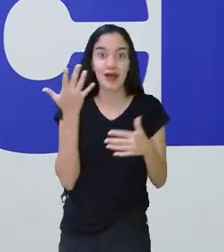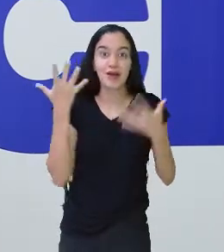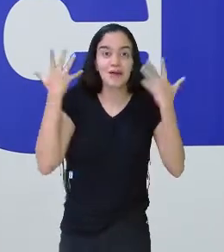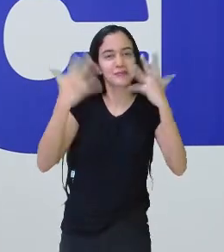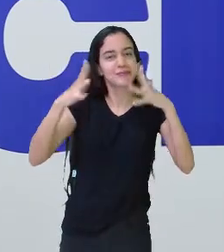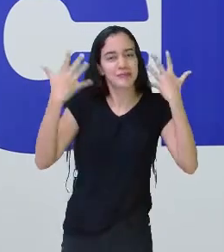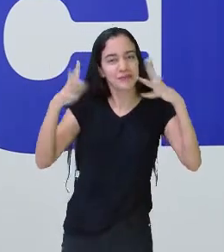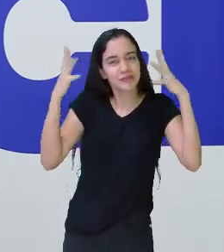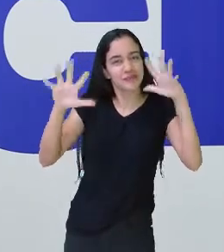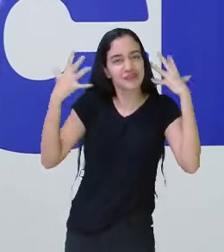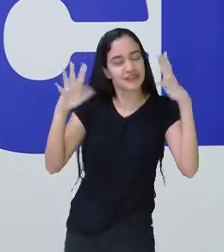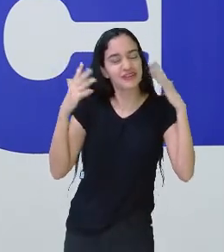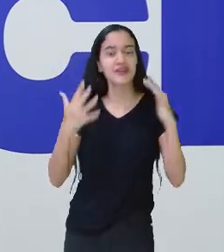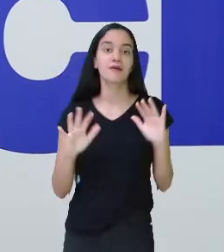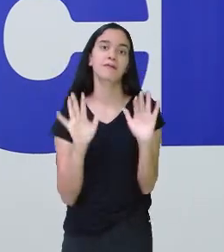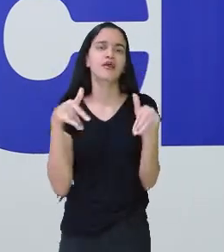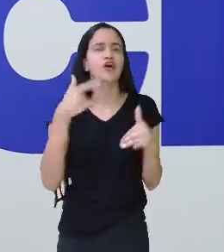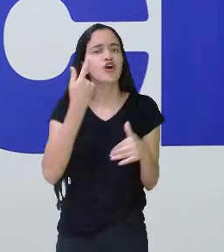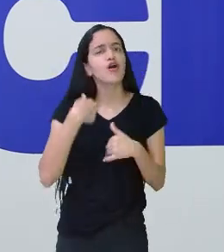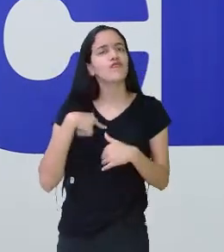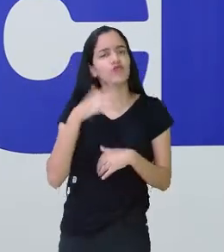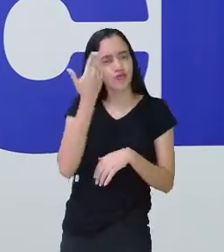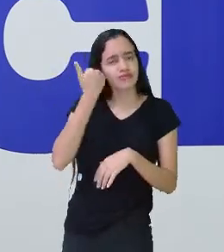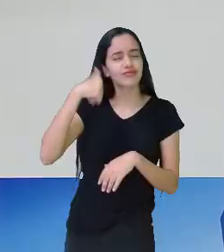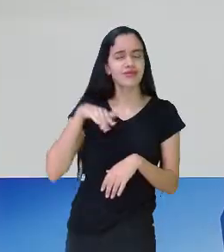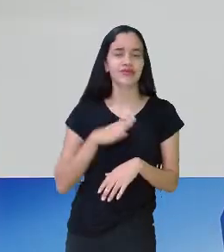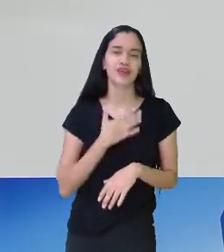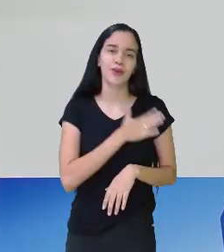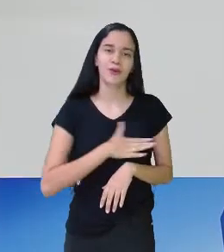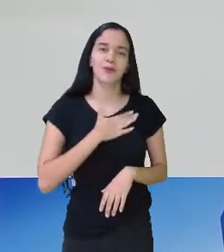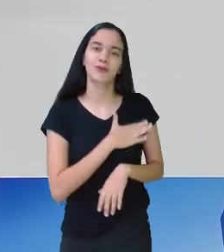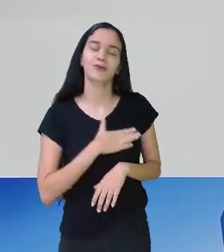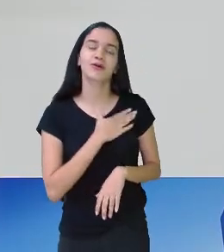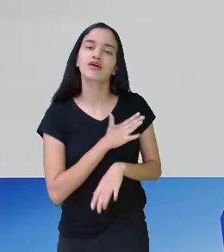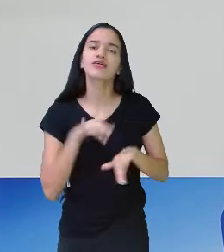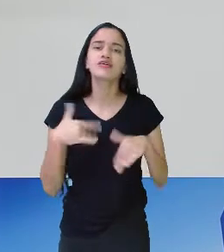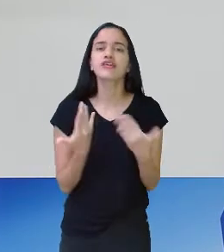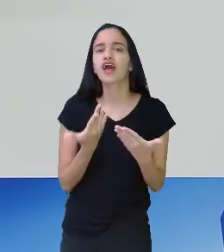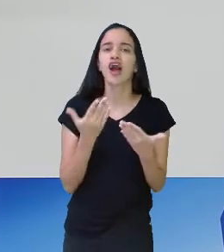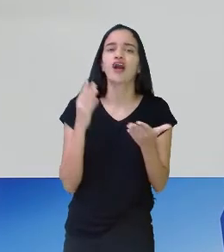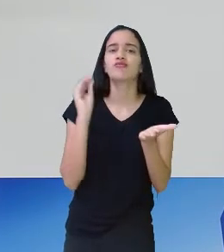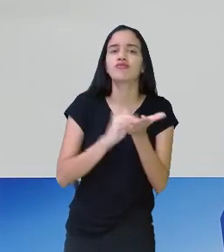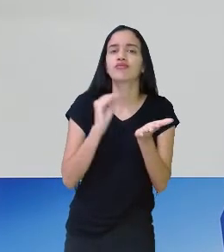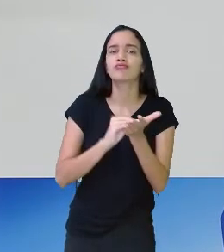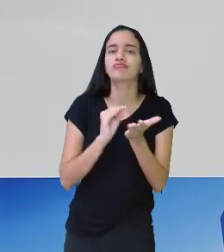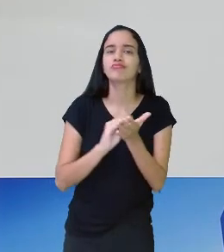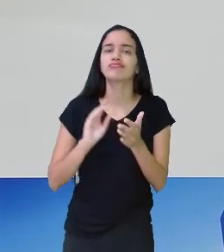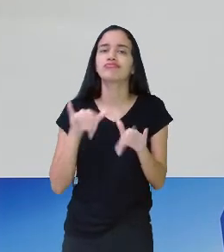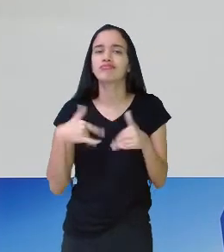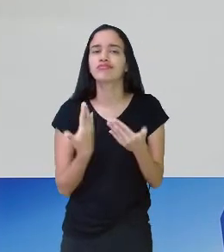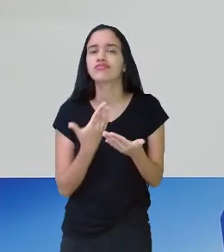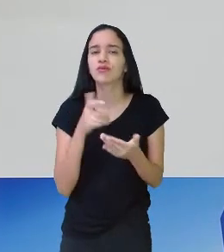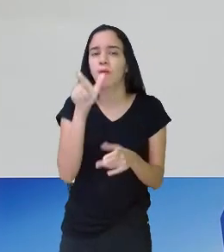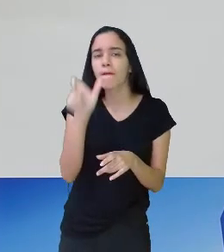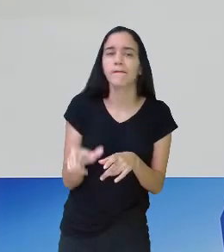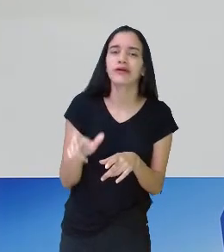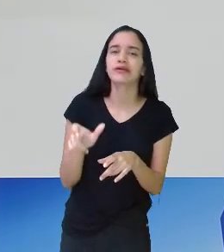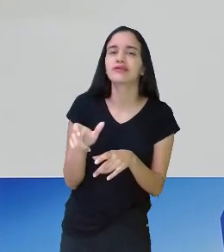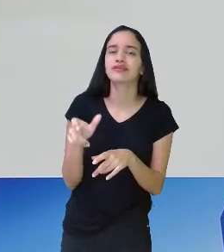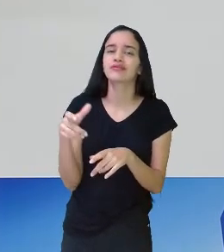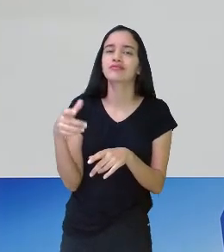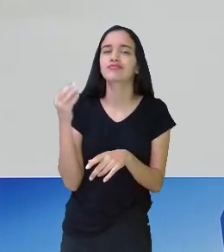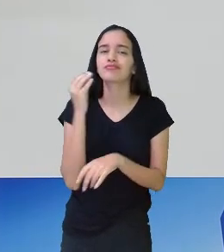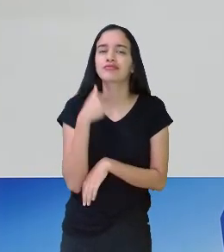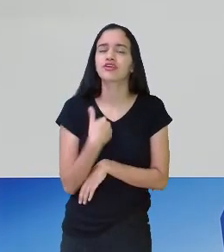palma, chama essa coragem, porque vocês sabem que eu gosto. É verdade, está faltando um personagem aqui nas nossas aulas que eu estou sentindo falta dele.